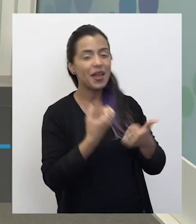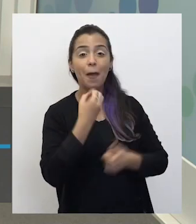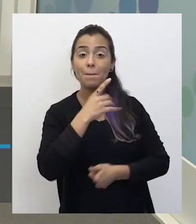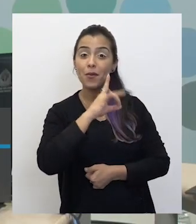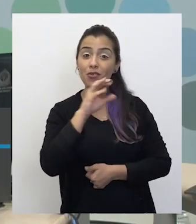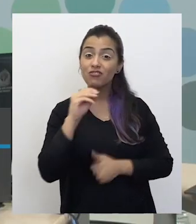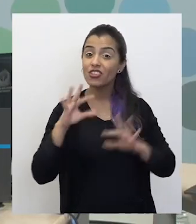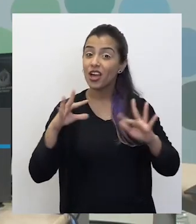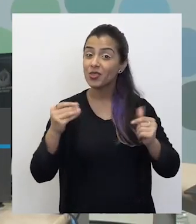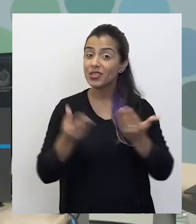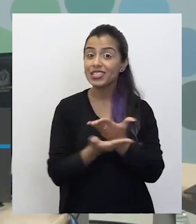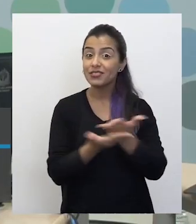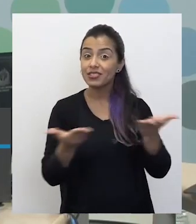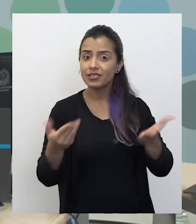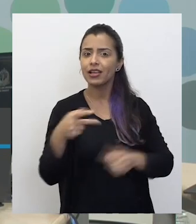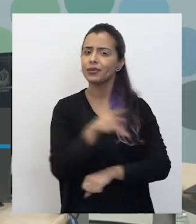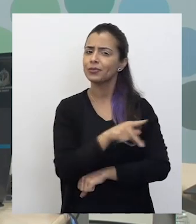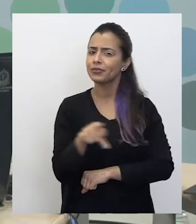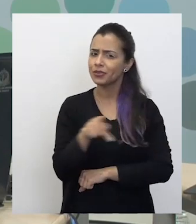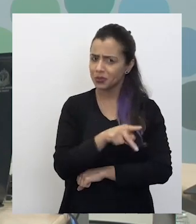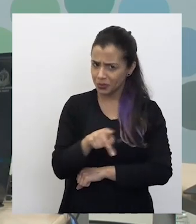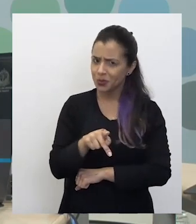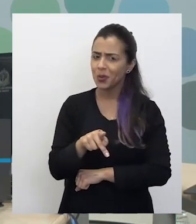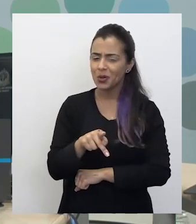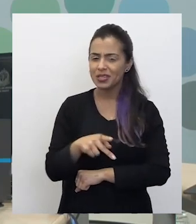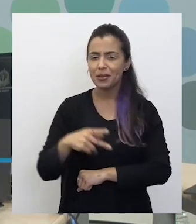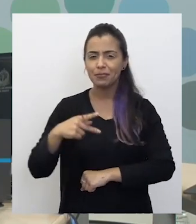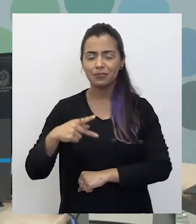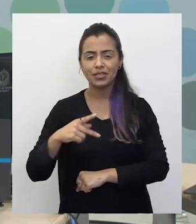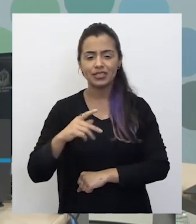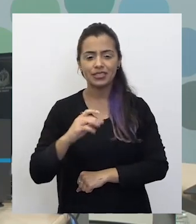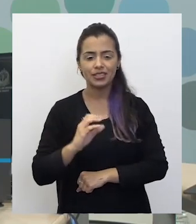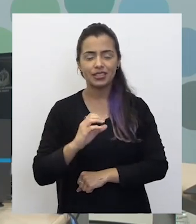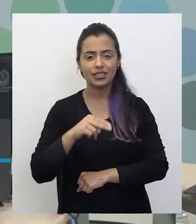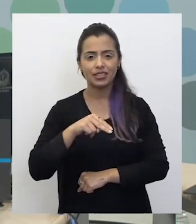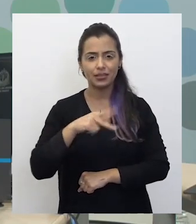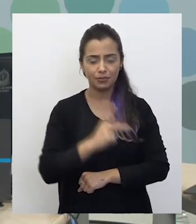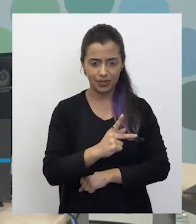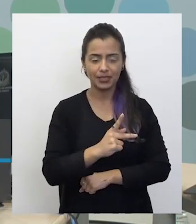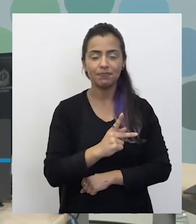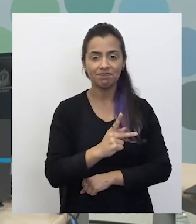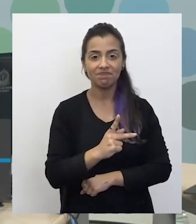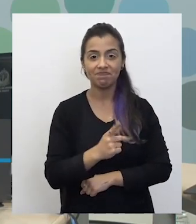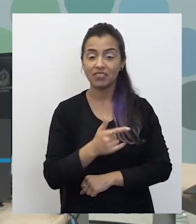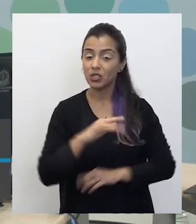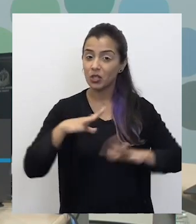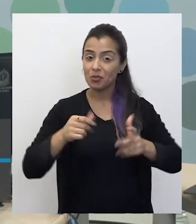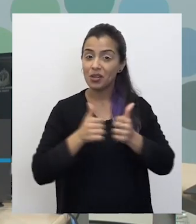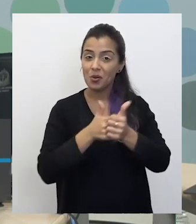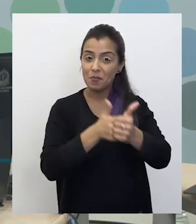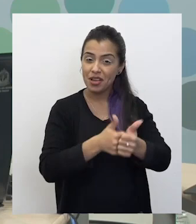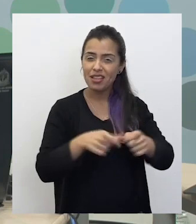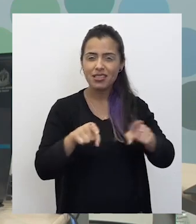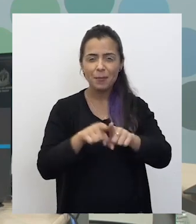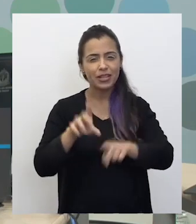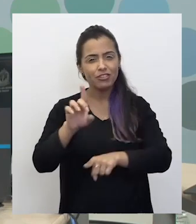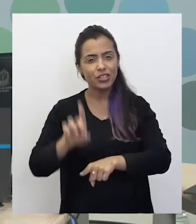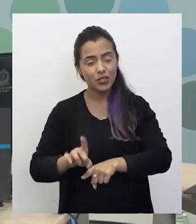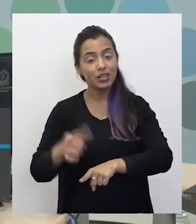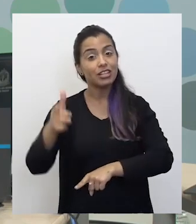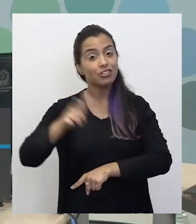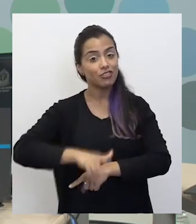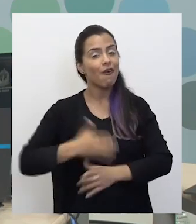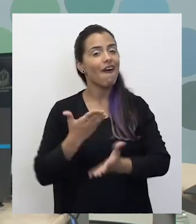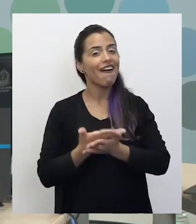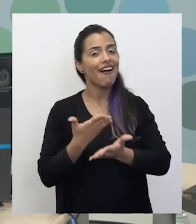os alunos, professores, PCNPs que nos acompanham aí das 91 diretorias. Sejam todos bem-vindos a mais uma